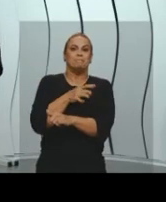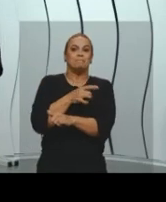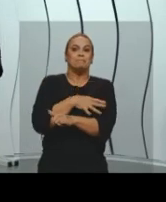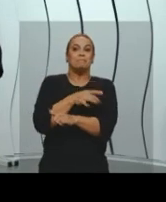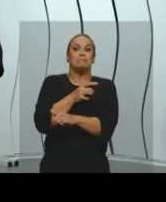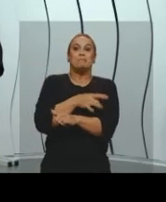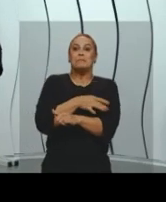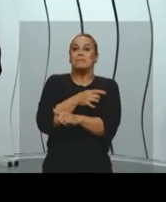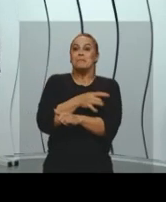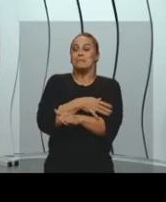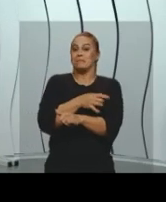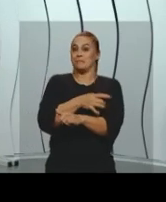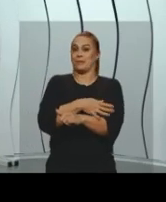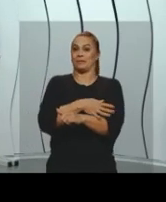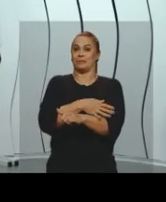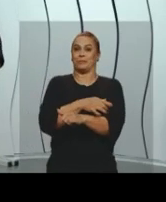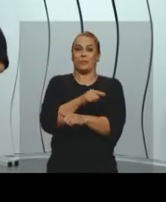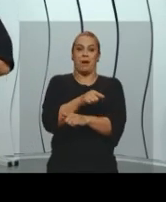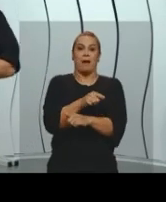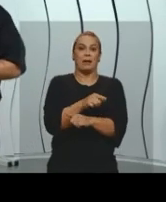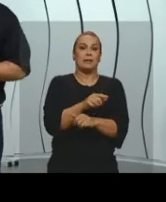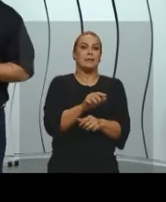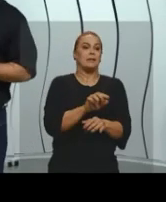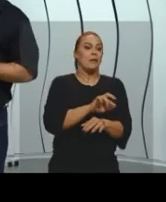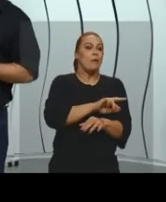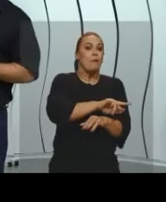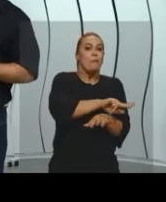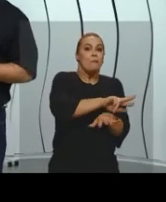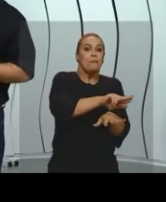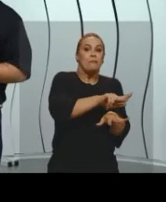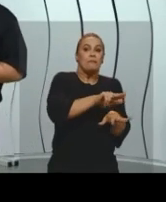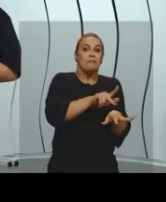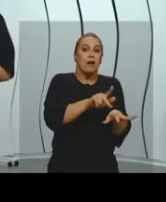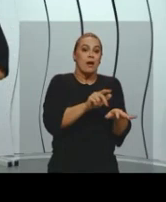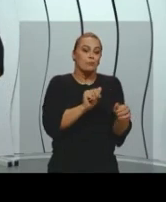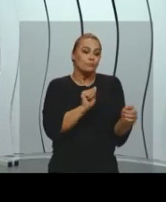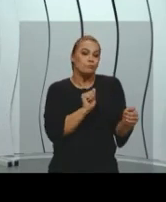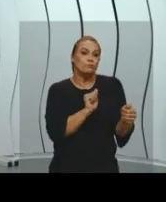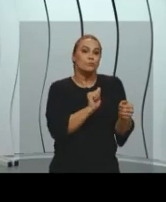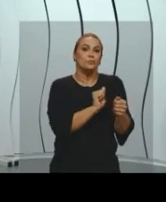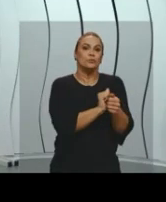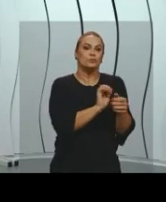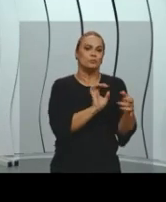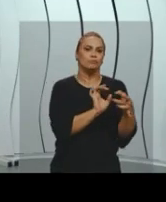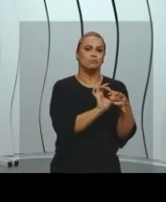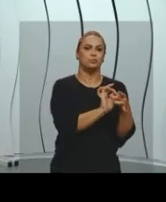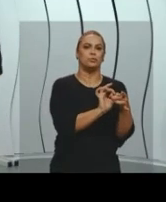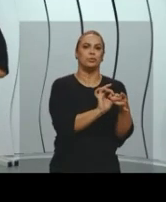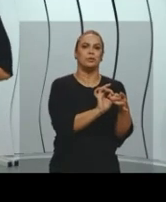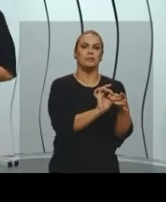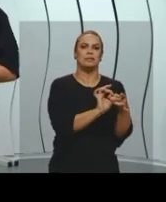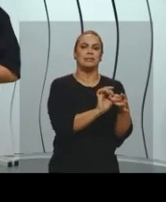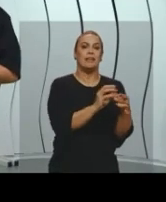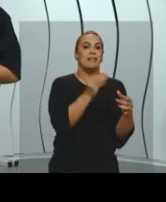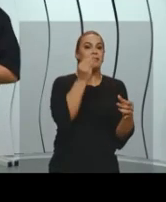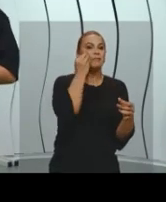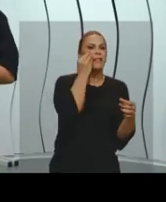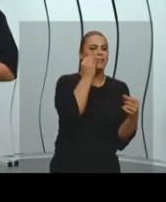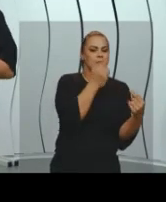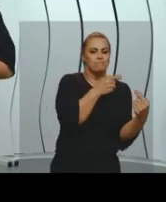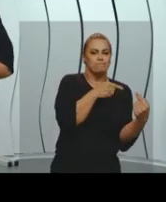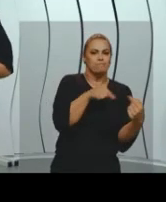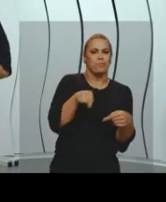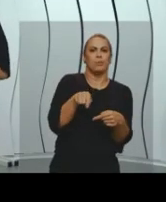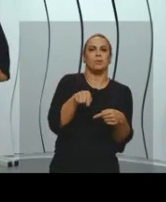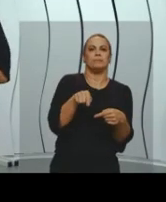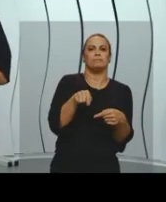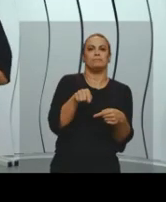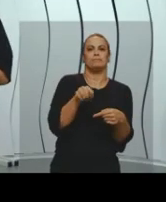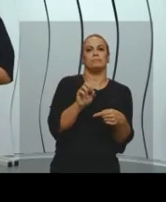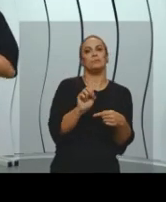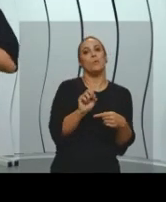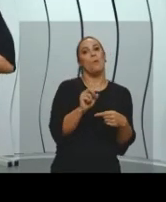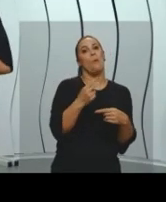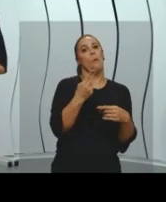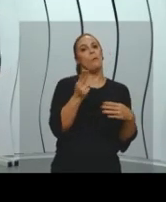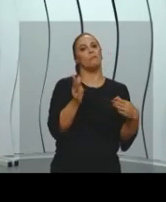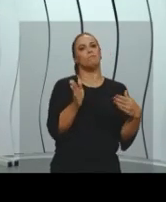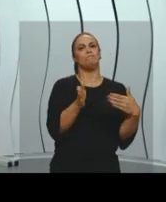resistência ao grande supermercado que foi inaugurado ou elas vão quebrar, elas vão falir.